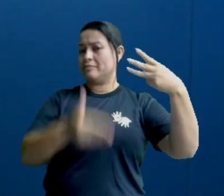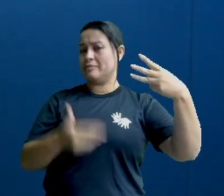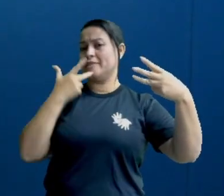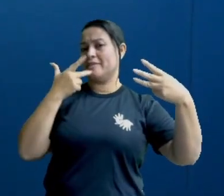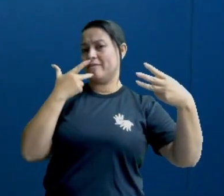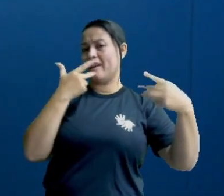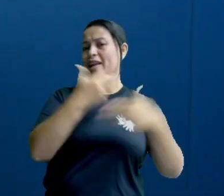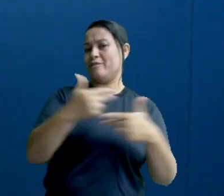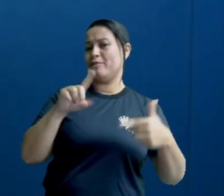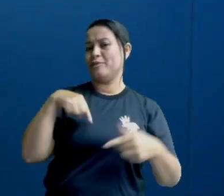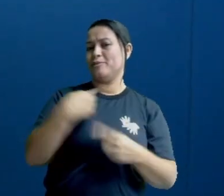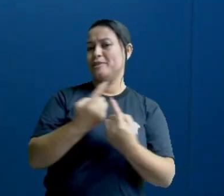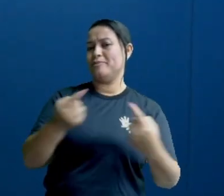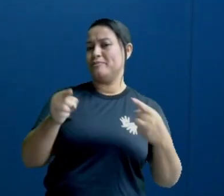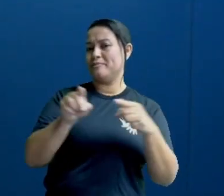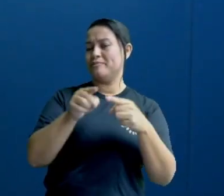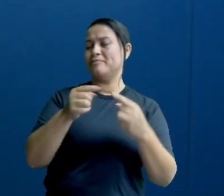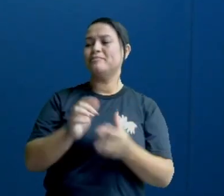nosso hino.